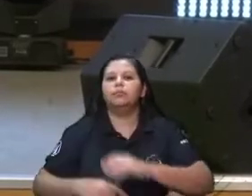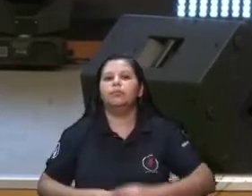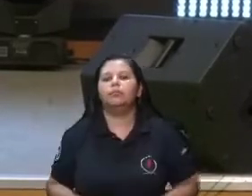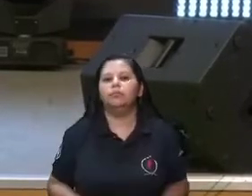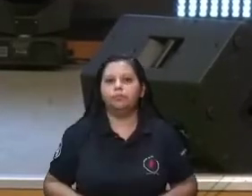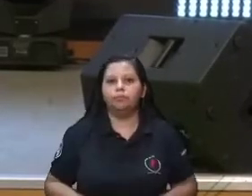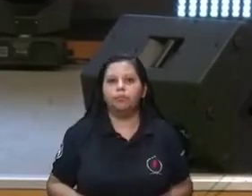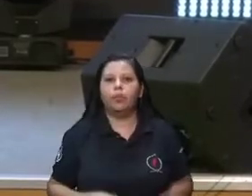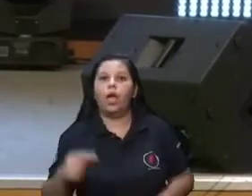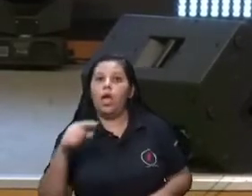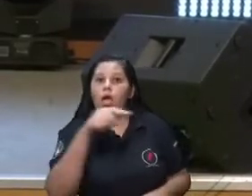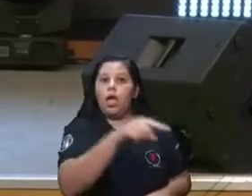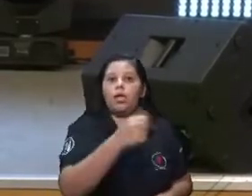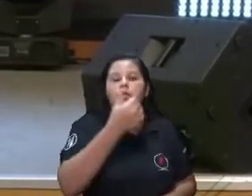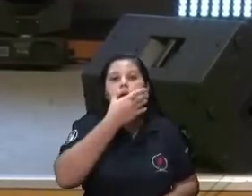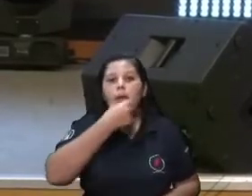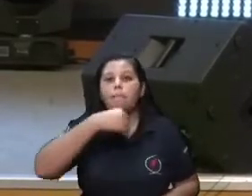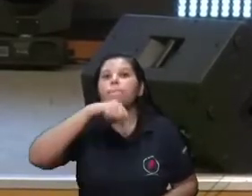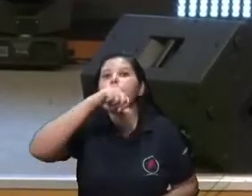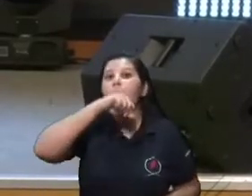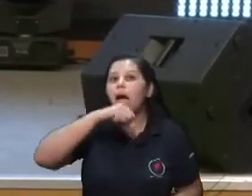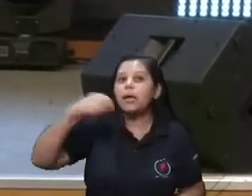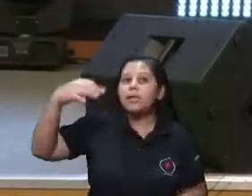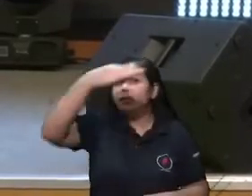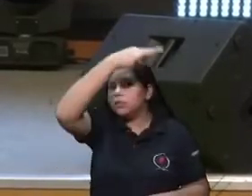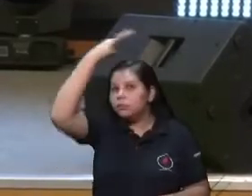Esse pai espiritual está dizendo: